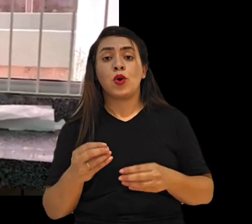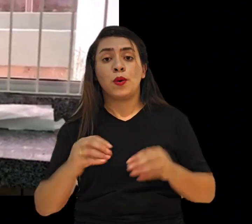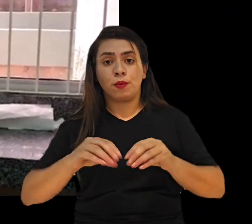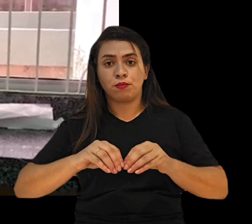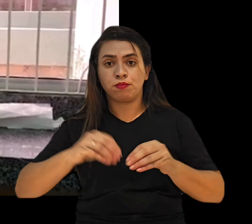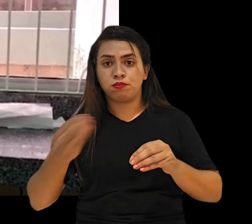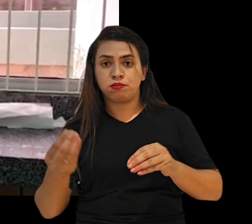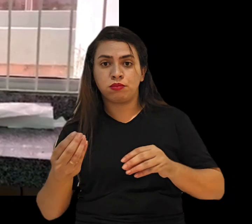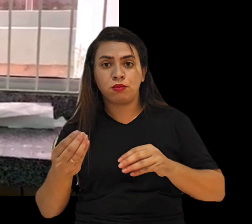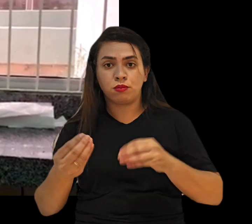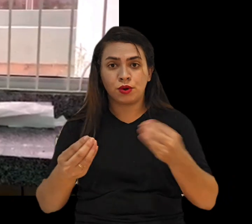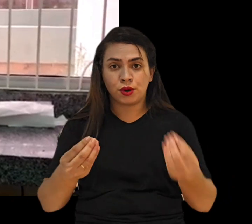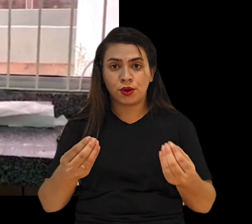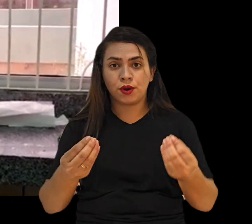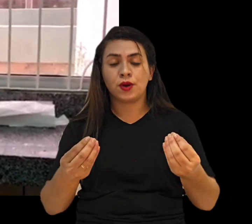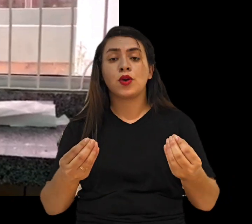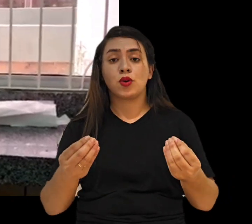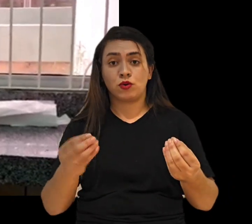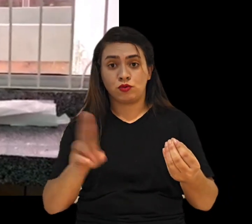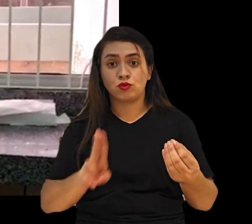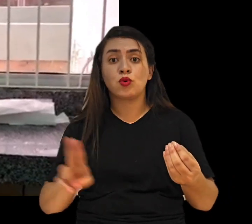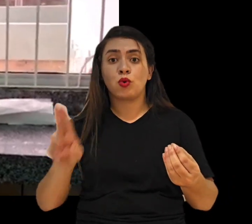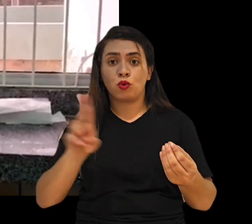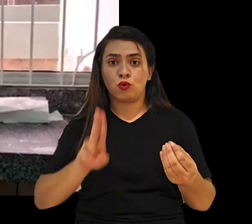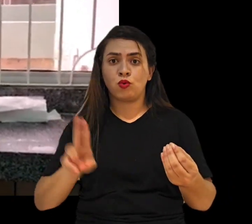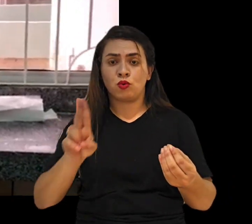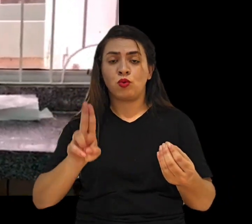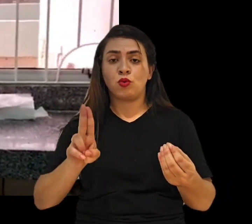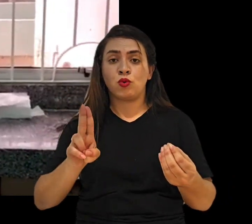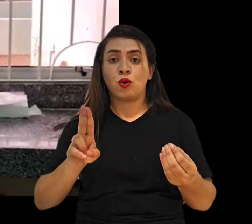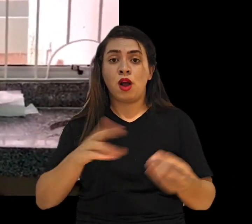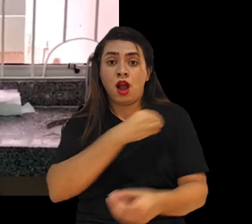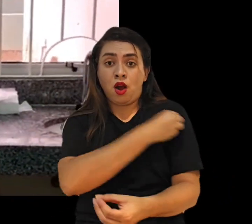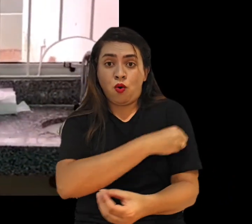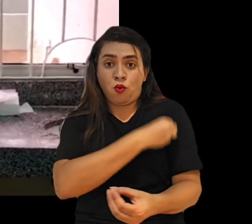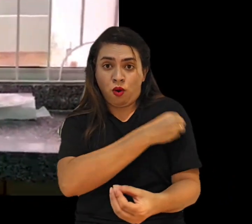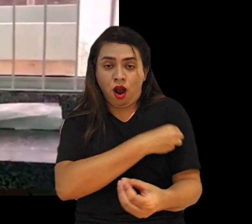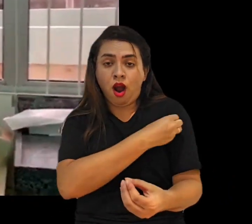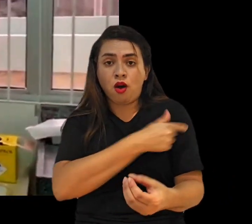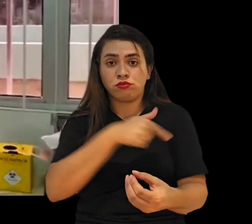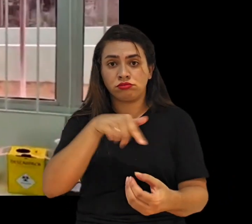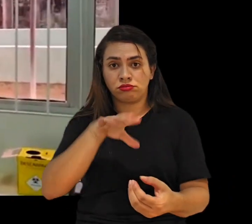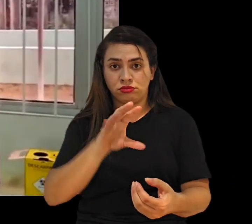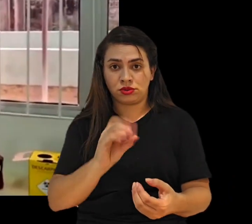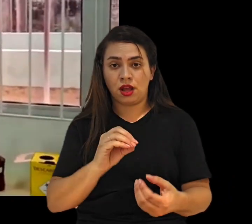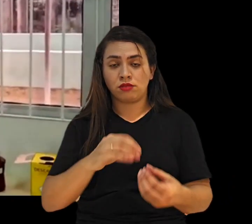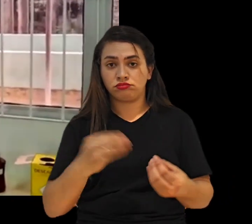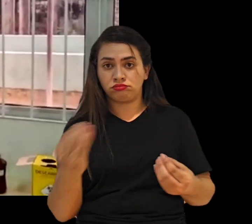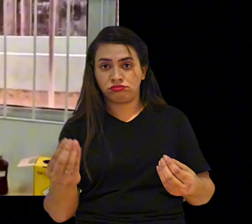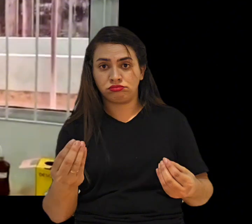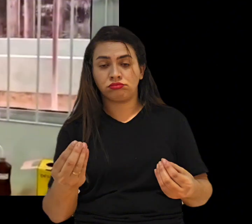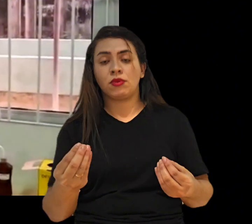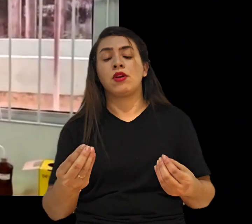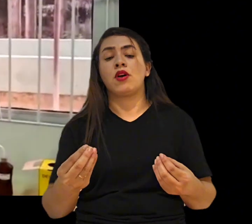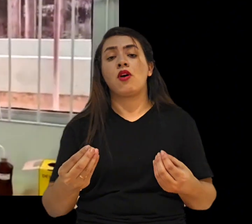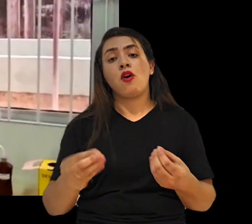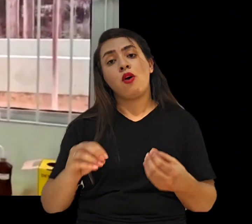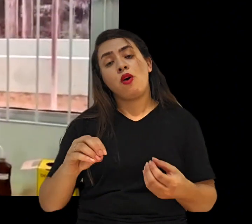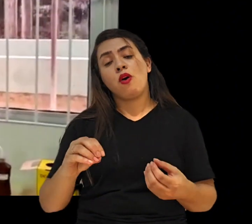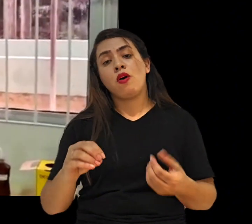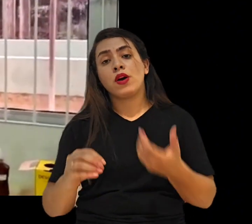deixa pronto um algodão, tá? Um pedaço de algodão. O algodão normalmente a gente deixa um algodão para colocar